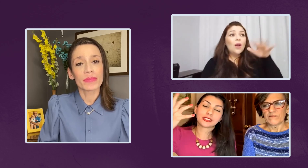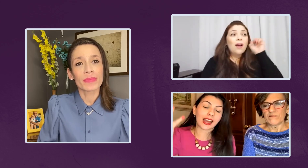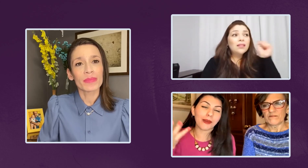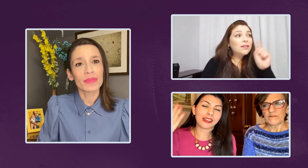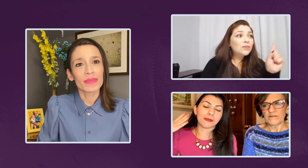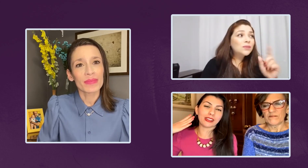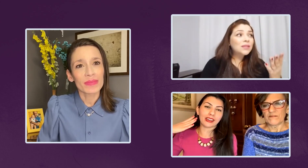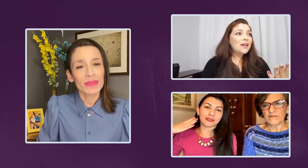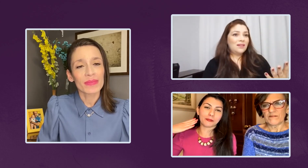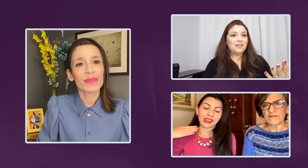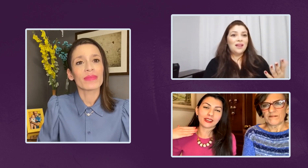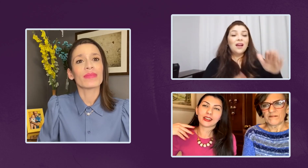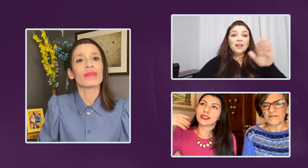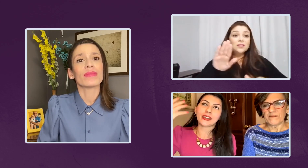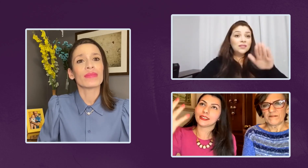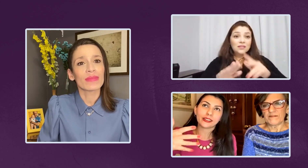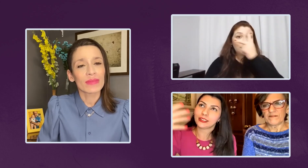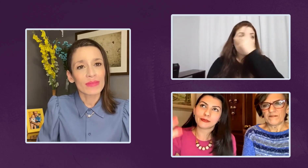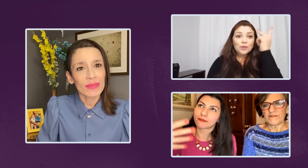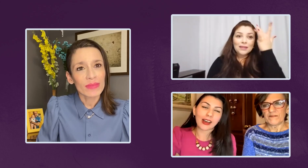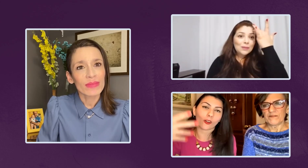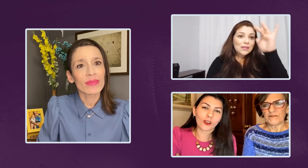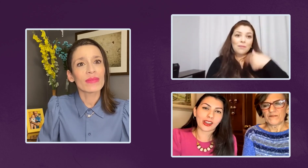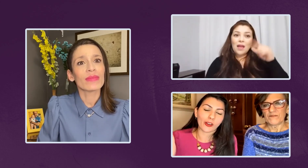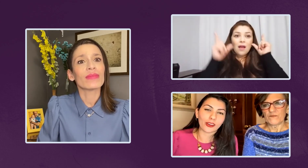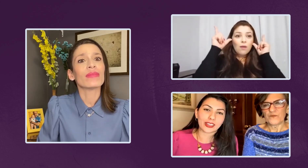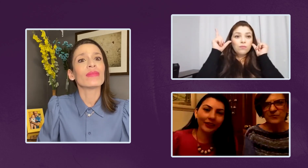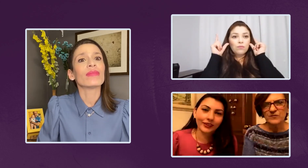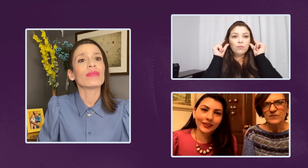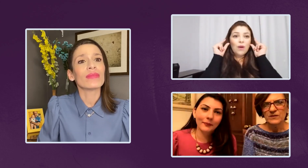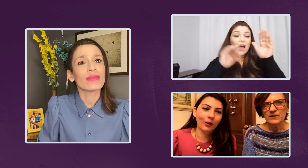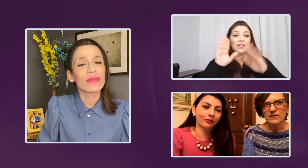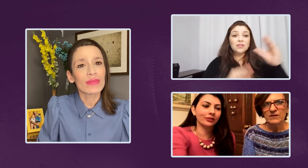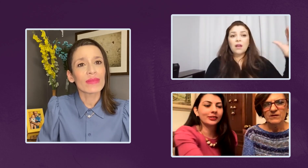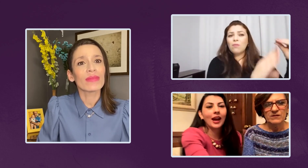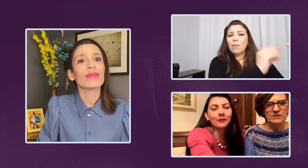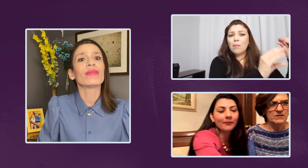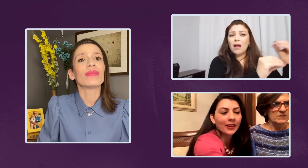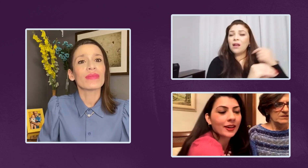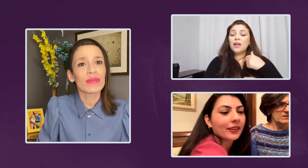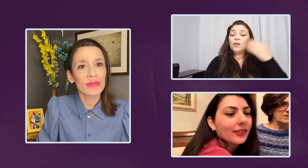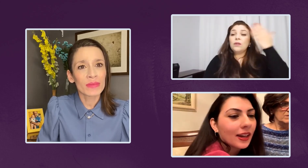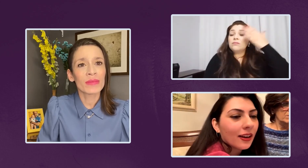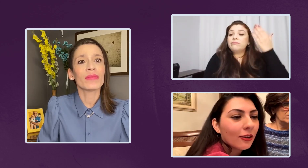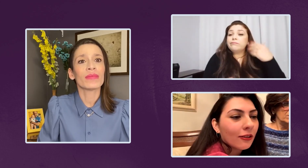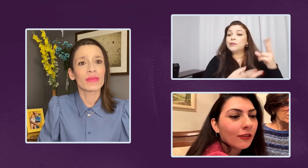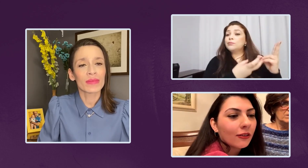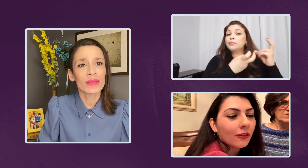não sabe da minha perda e aí falou qualquer coisa aí e pronto, sabe?